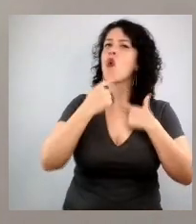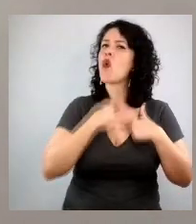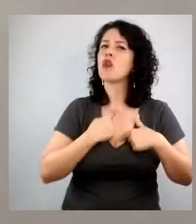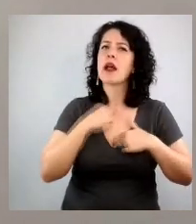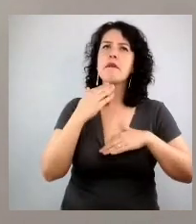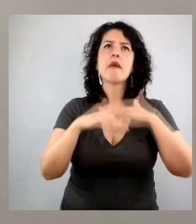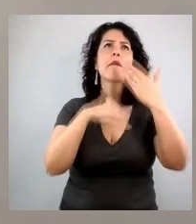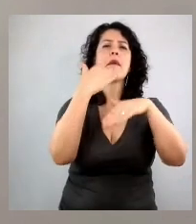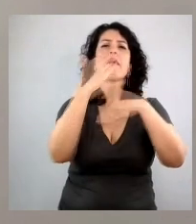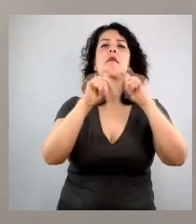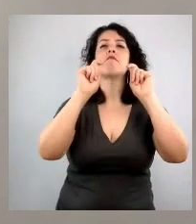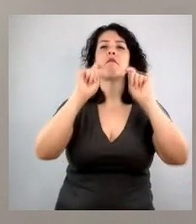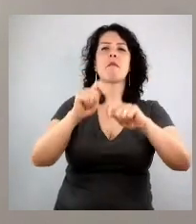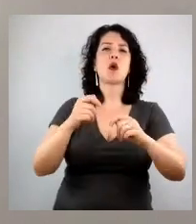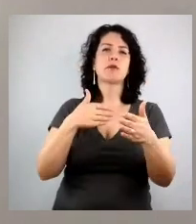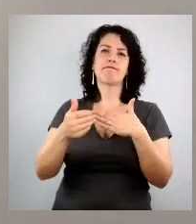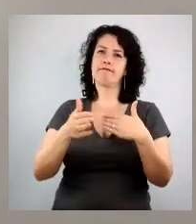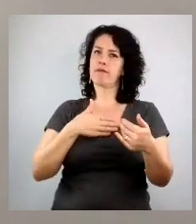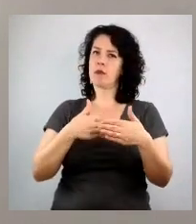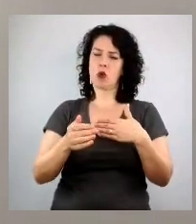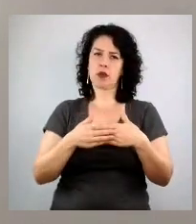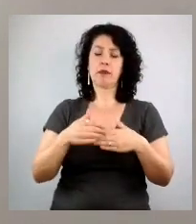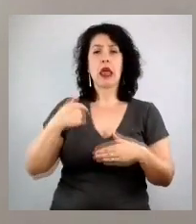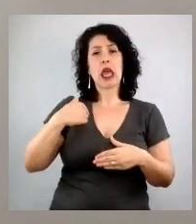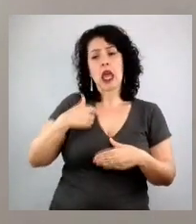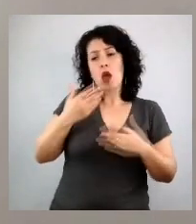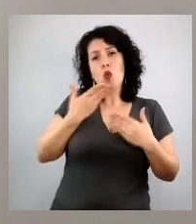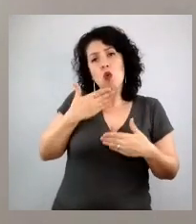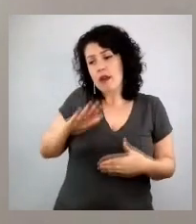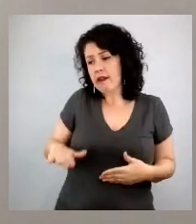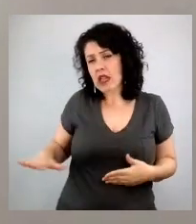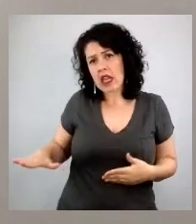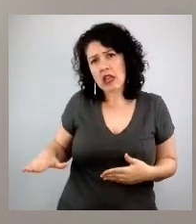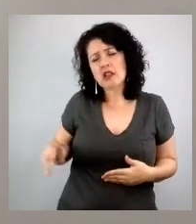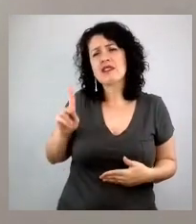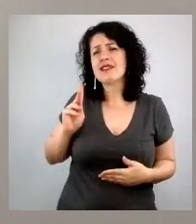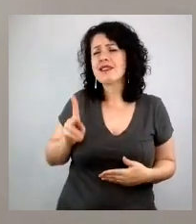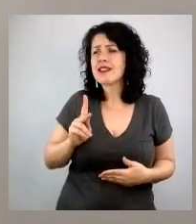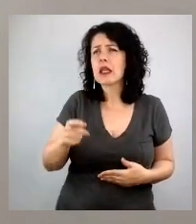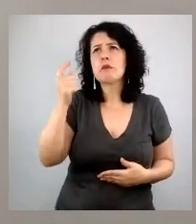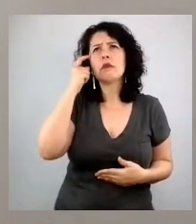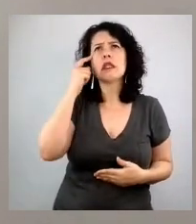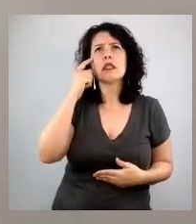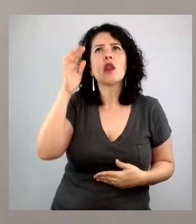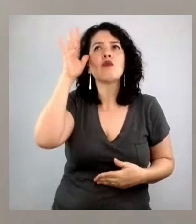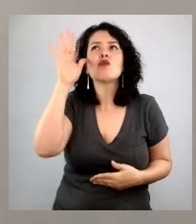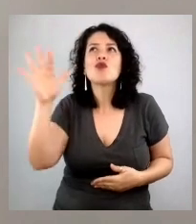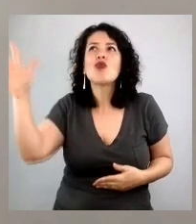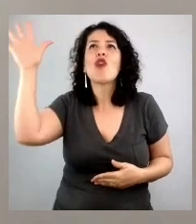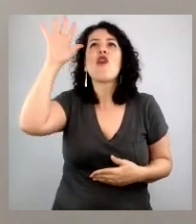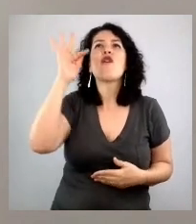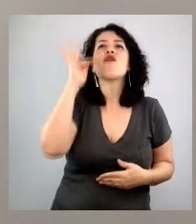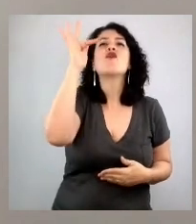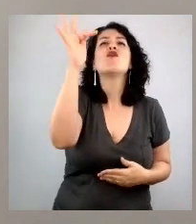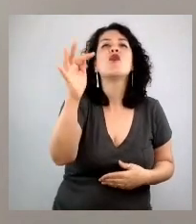foi... Eu cresci, a minha infância foi toda baseada nisso, assim. Eu sempre brinquei